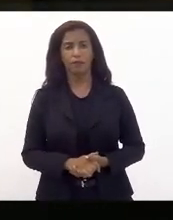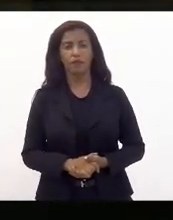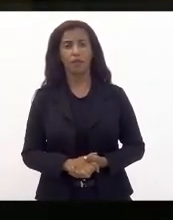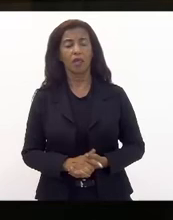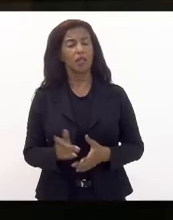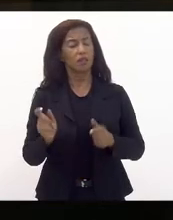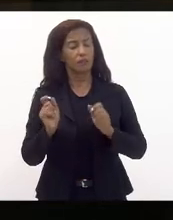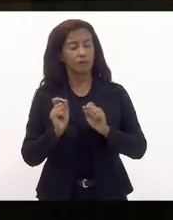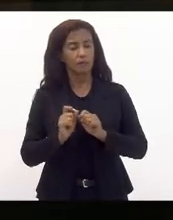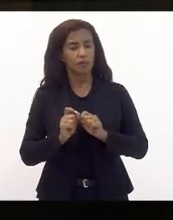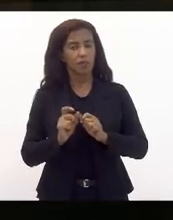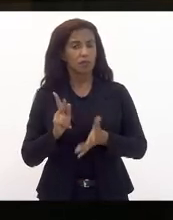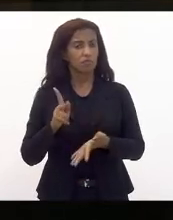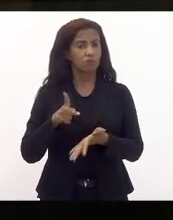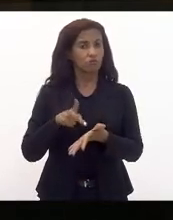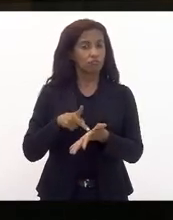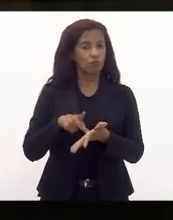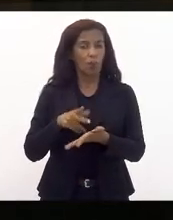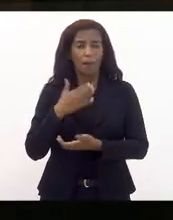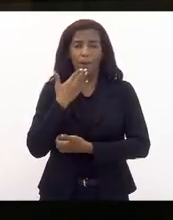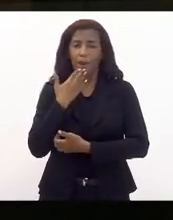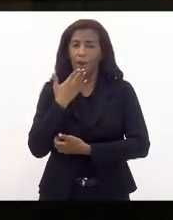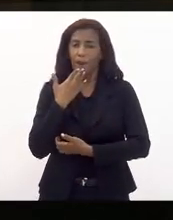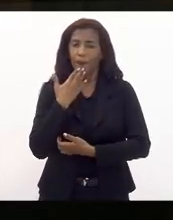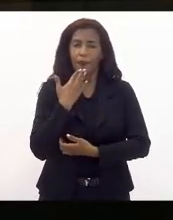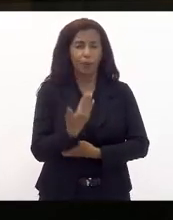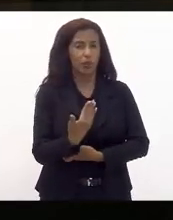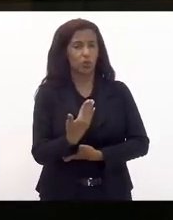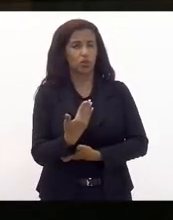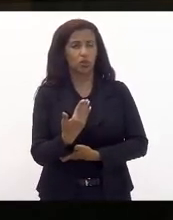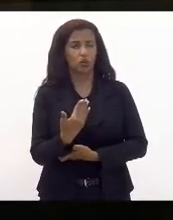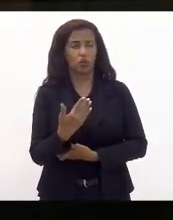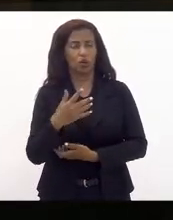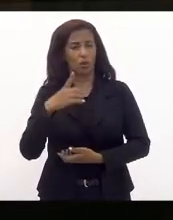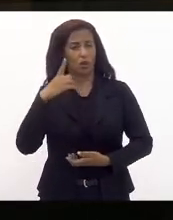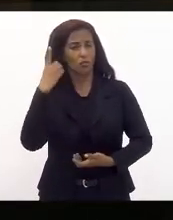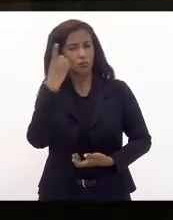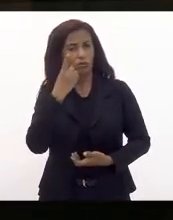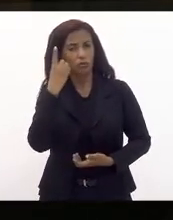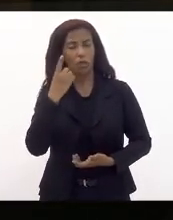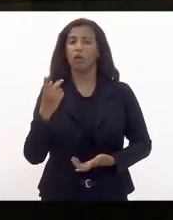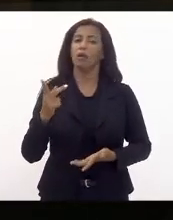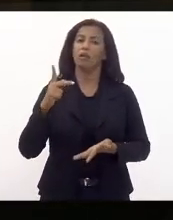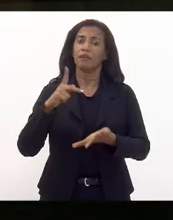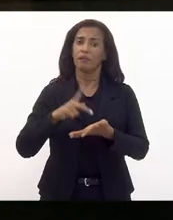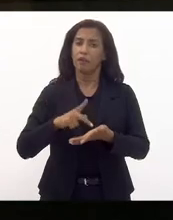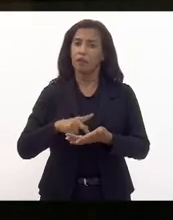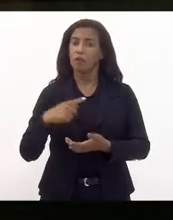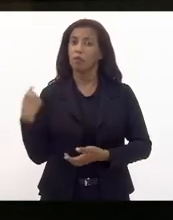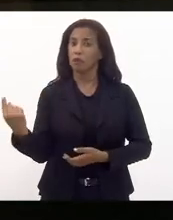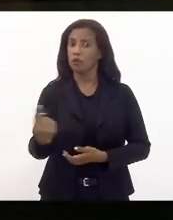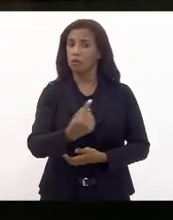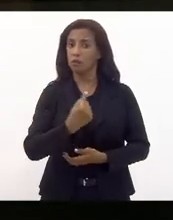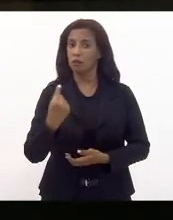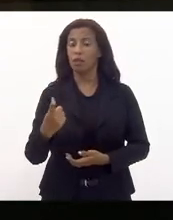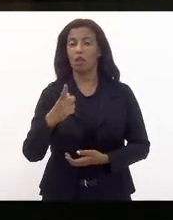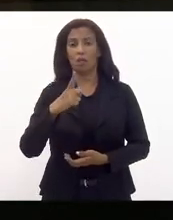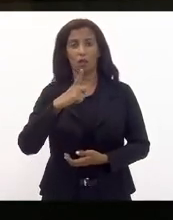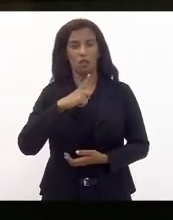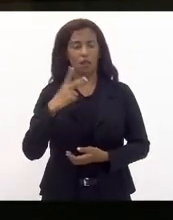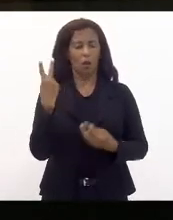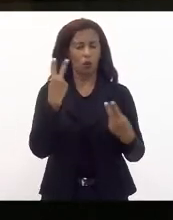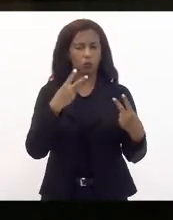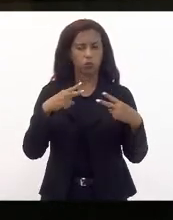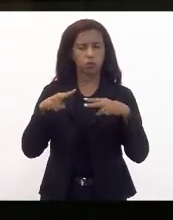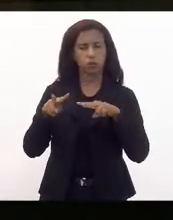a fazer um verdadeiro apelo aos pares para que realmente a gente tem um